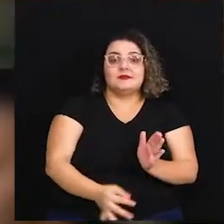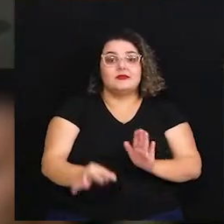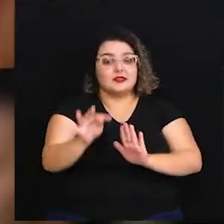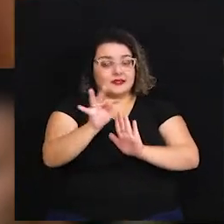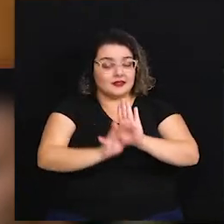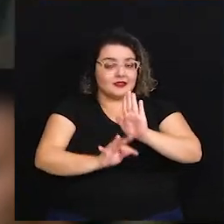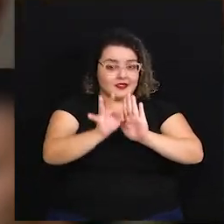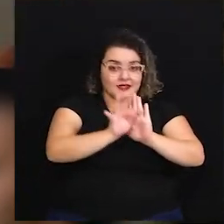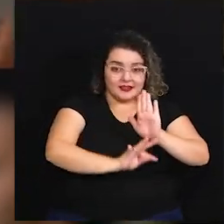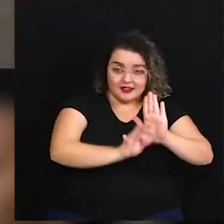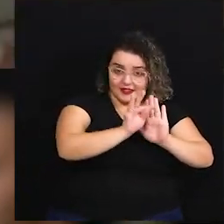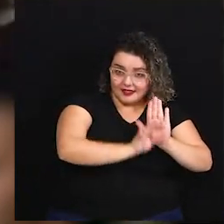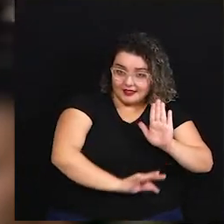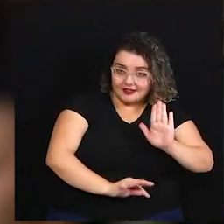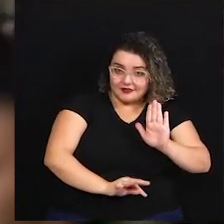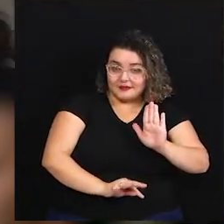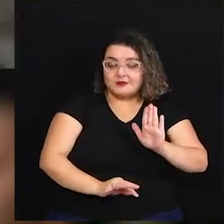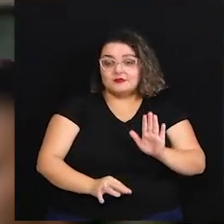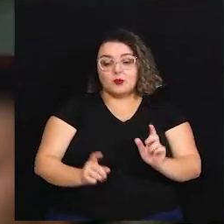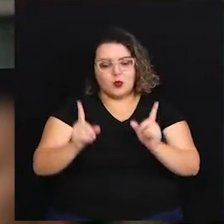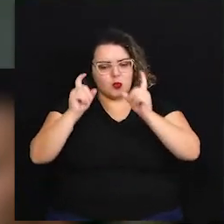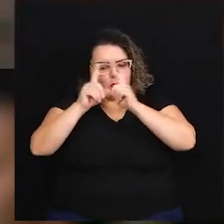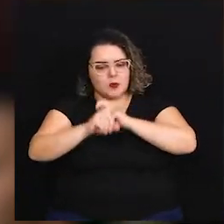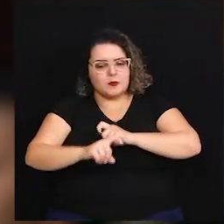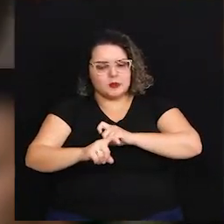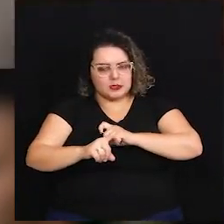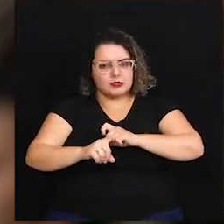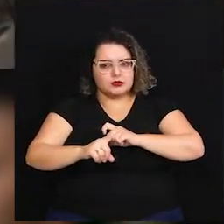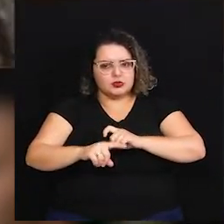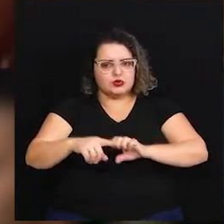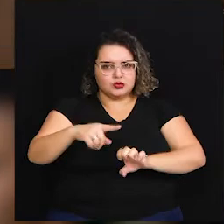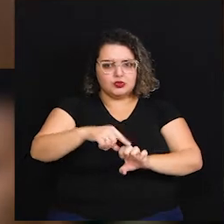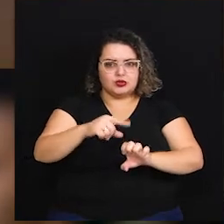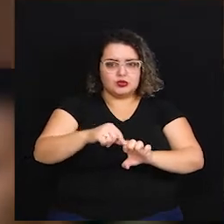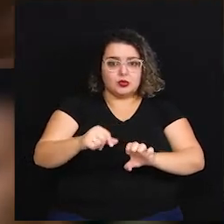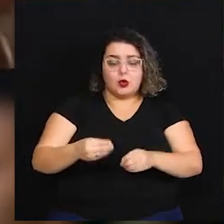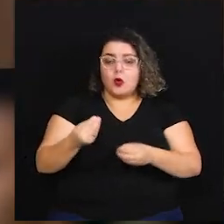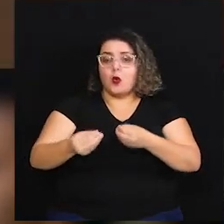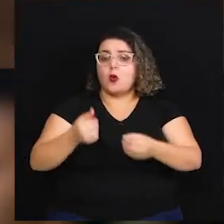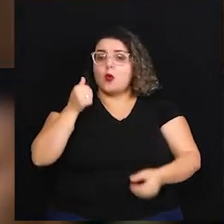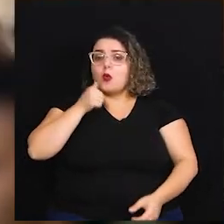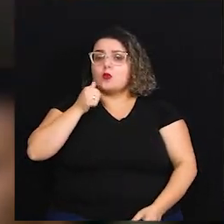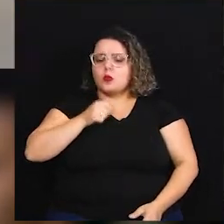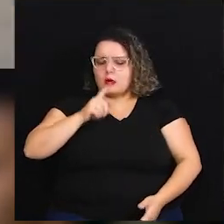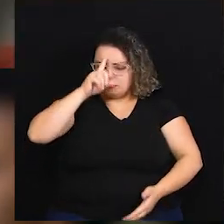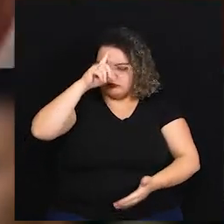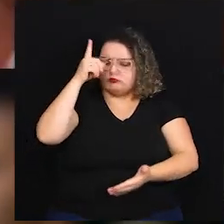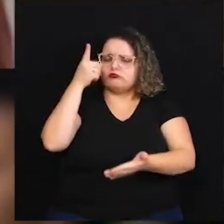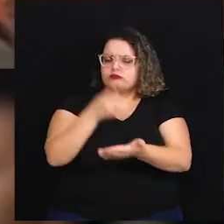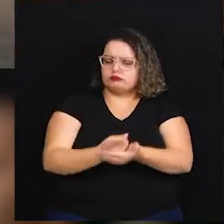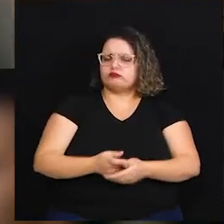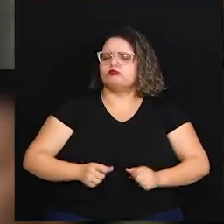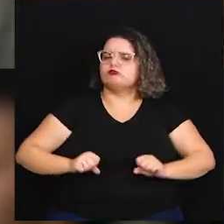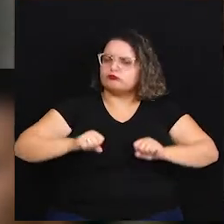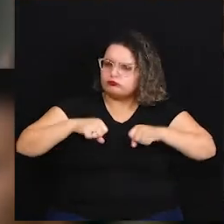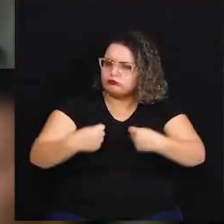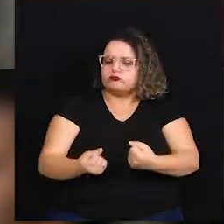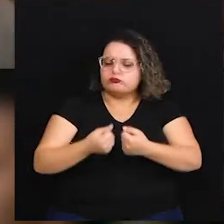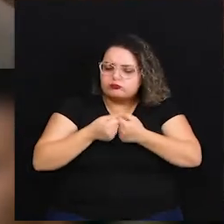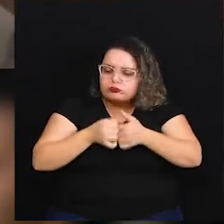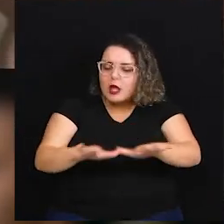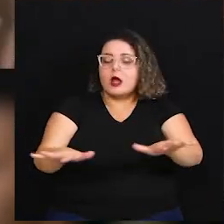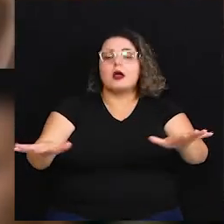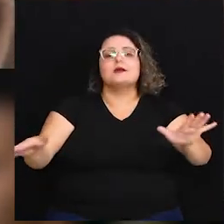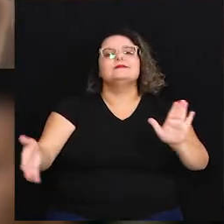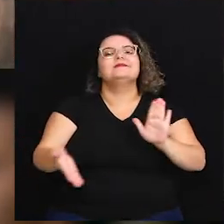primeira pessoa, os desafios de se empreender e como o empreendedorismo feminino tem sido determinante para ampliar